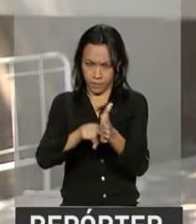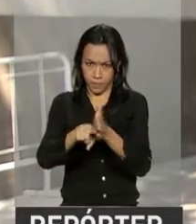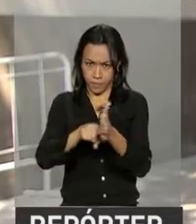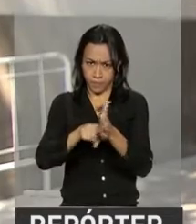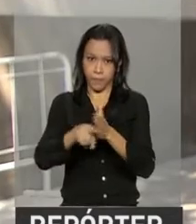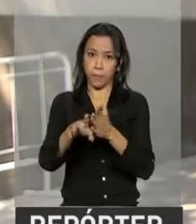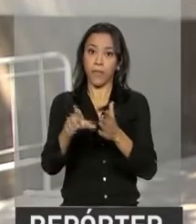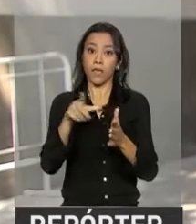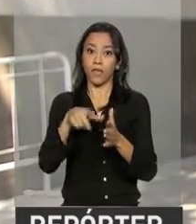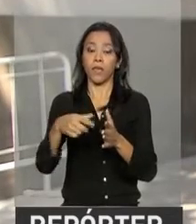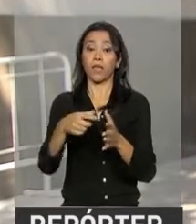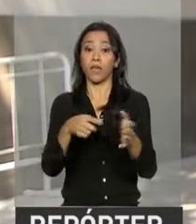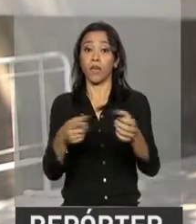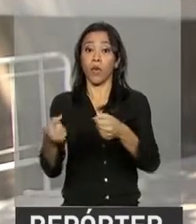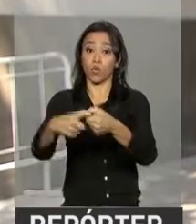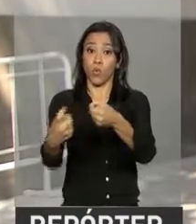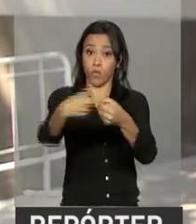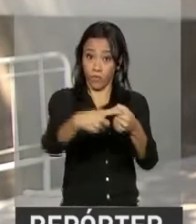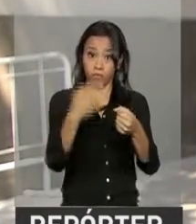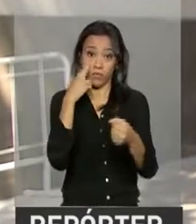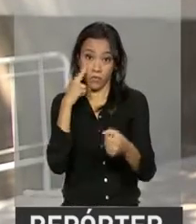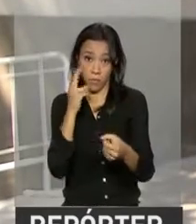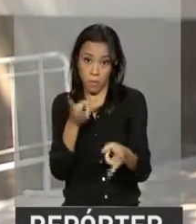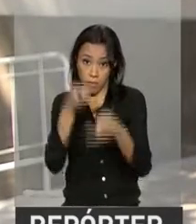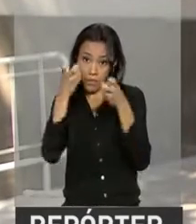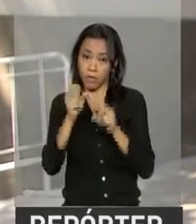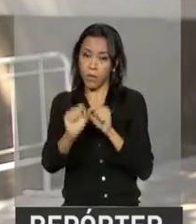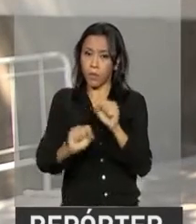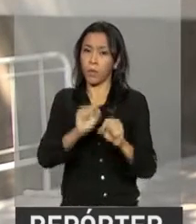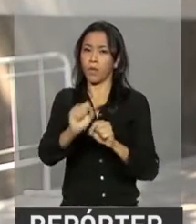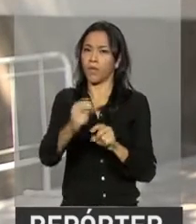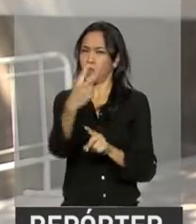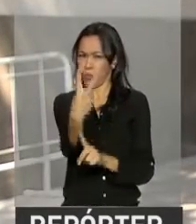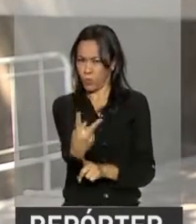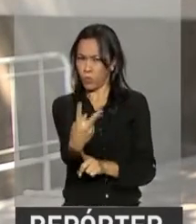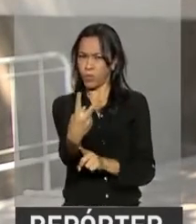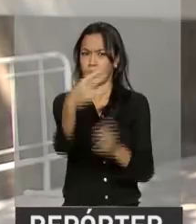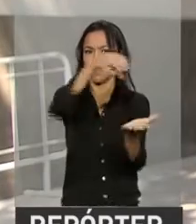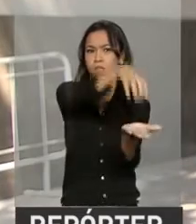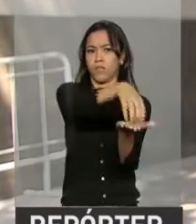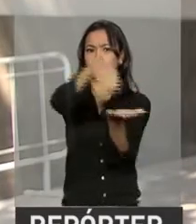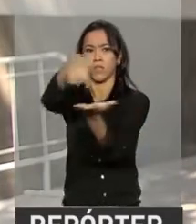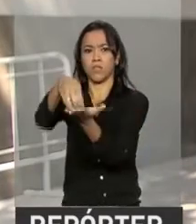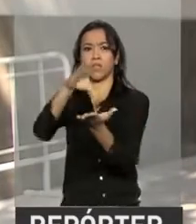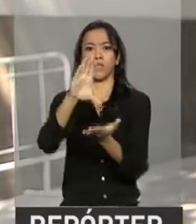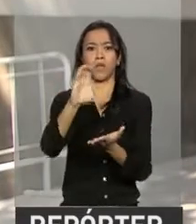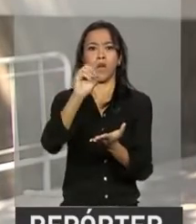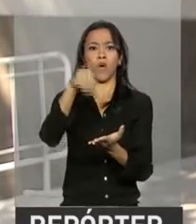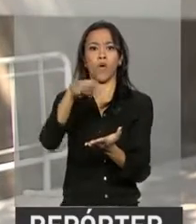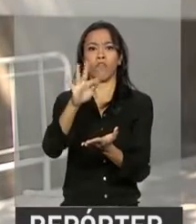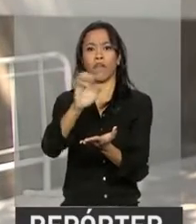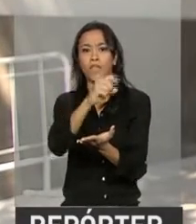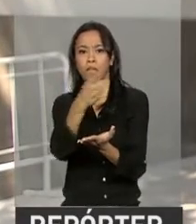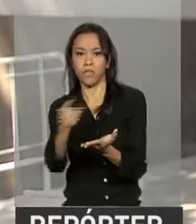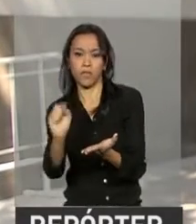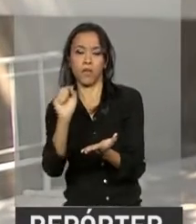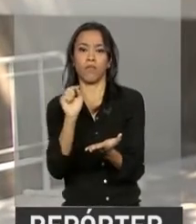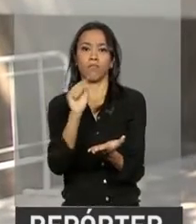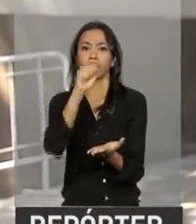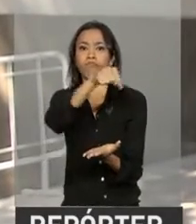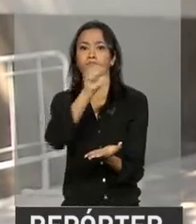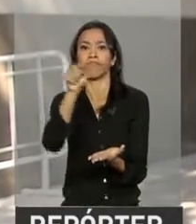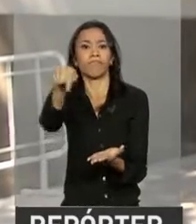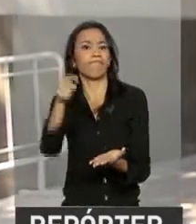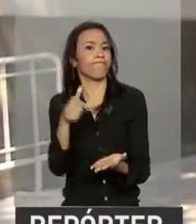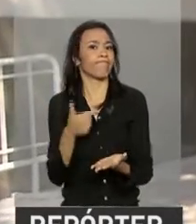que ela auxilie a das confederações se verificou pelo menos em relação a duas confederações possível conluio com dirigentes